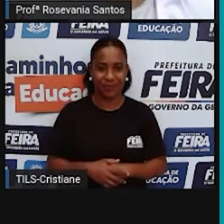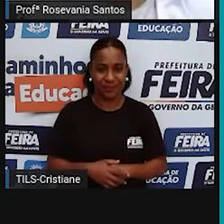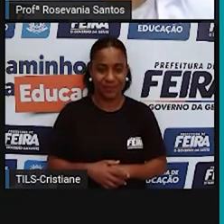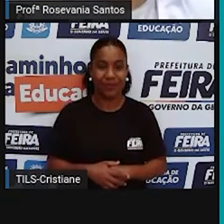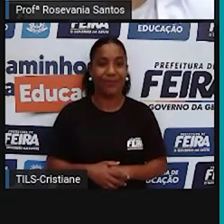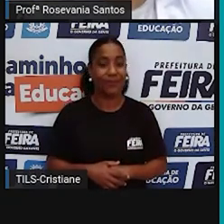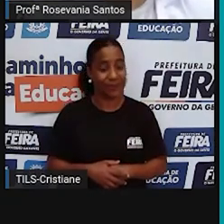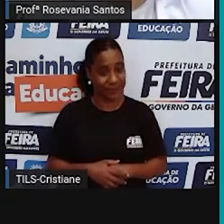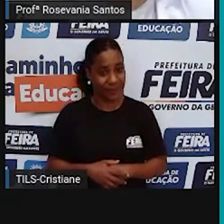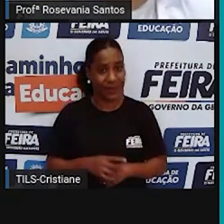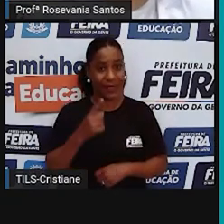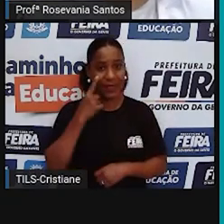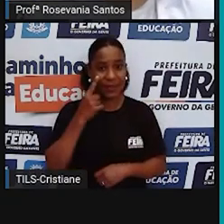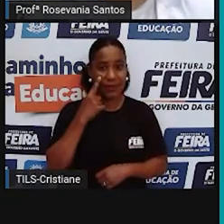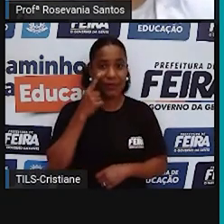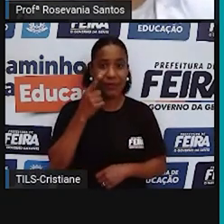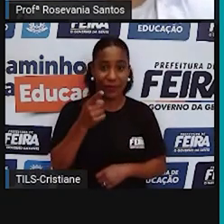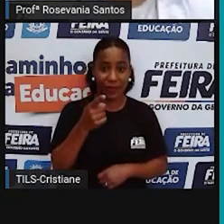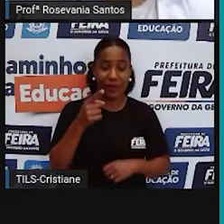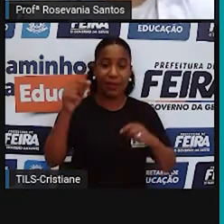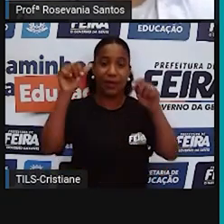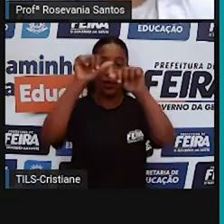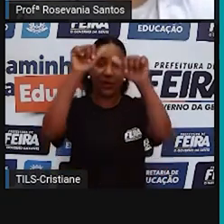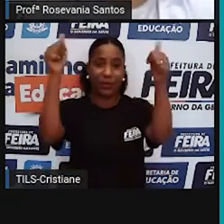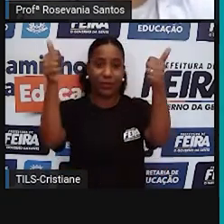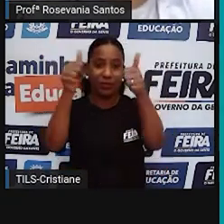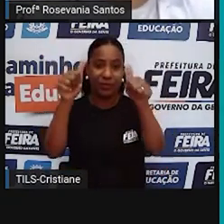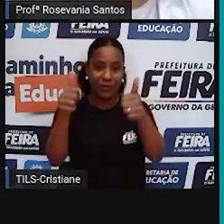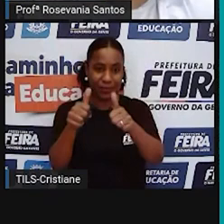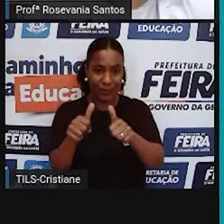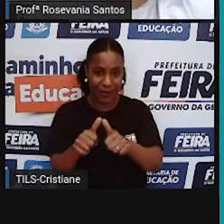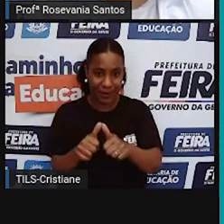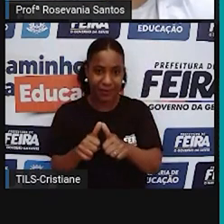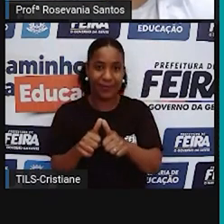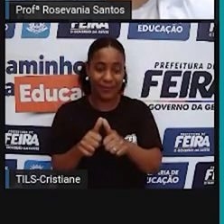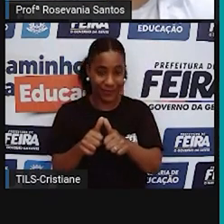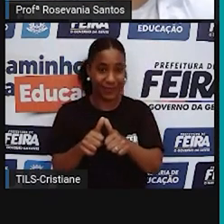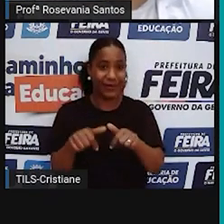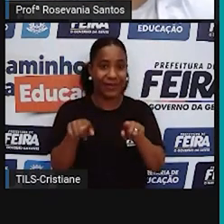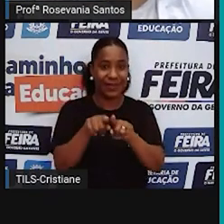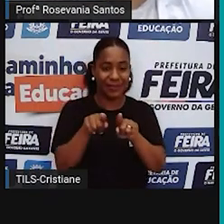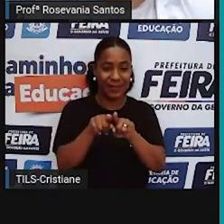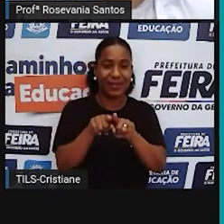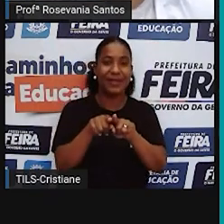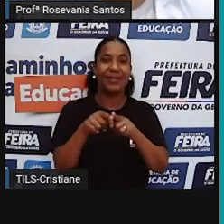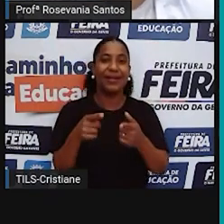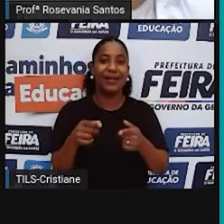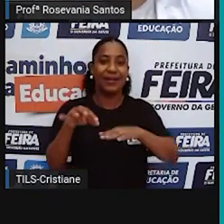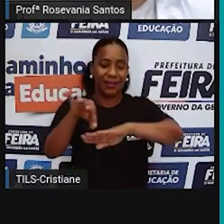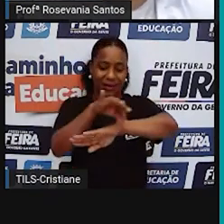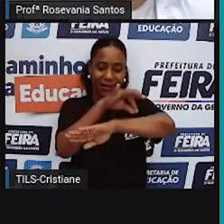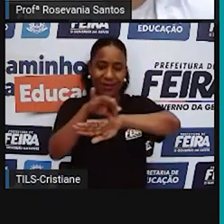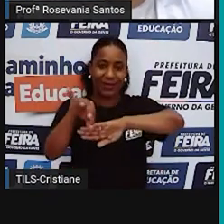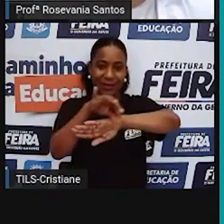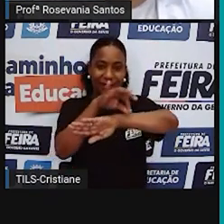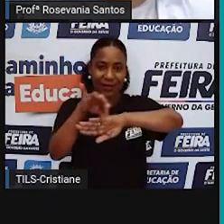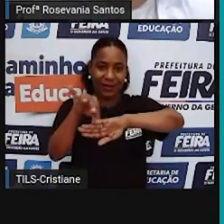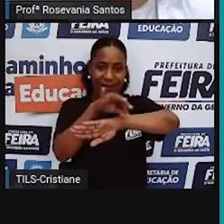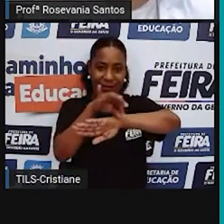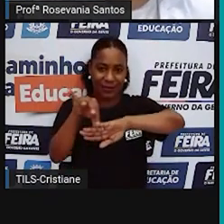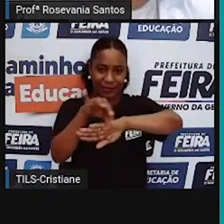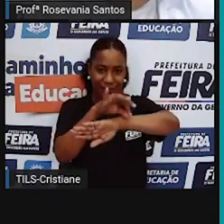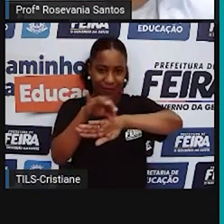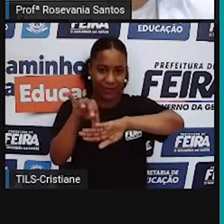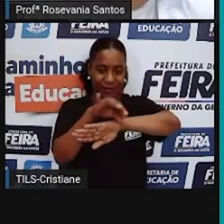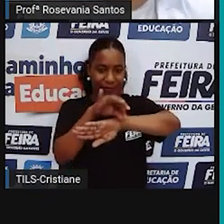plantas e mapas, né, são muito parecidos. A diferença é a escala das plantas que mostram mais detalhes. Qual